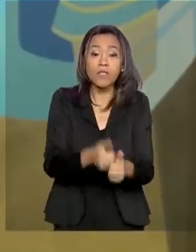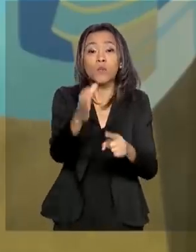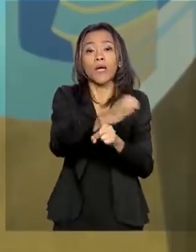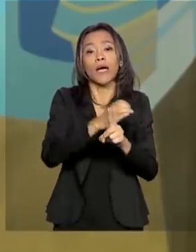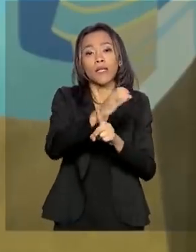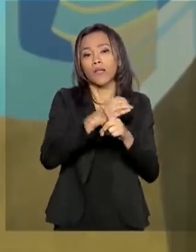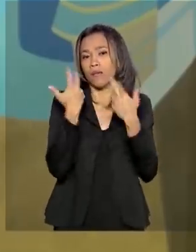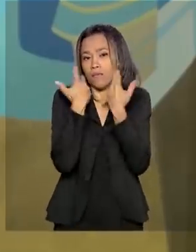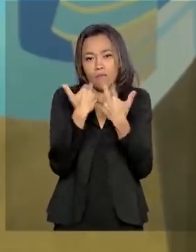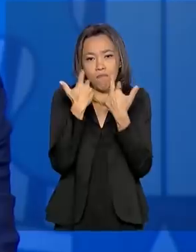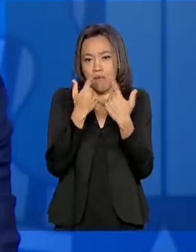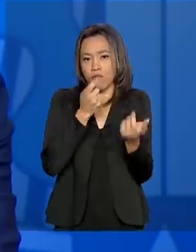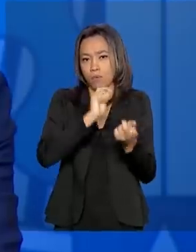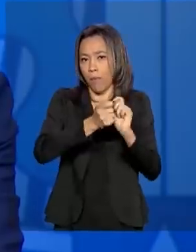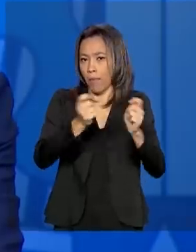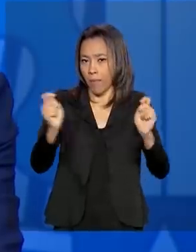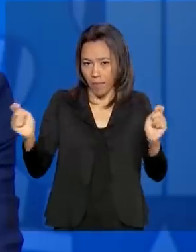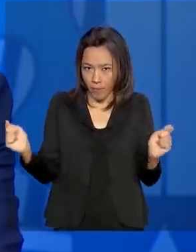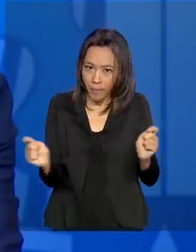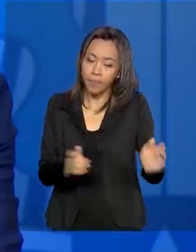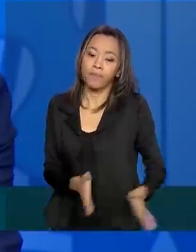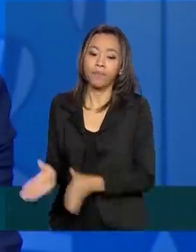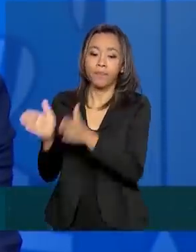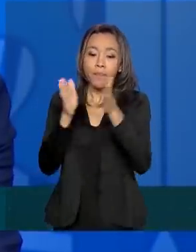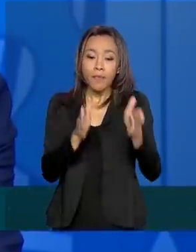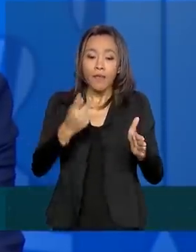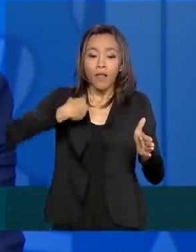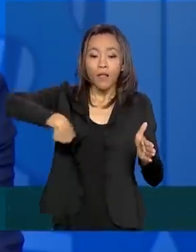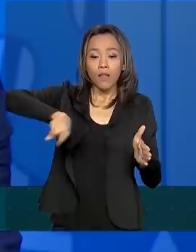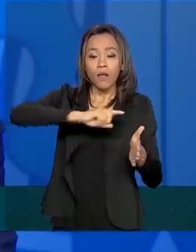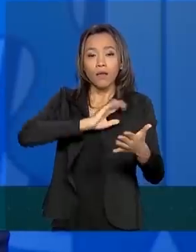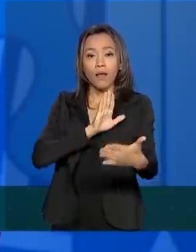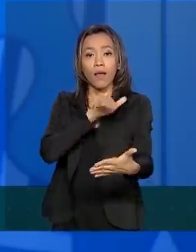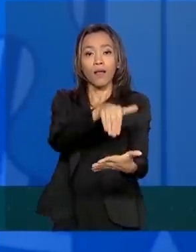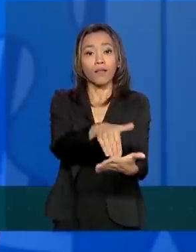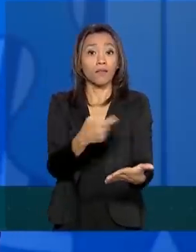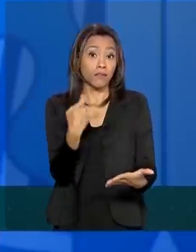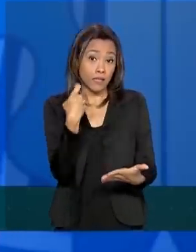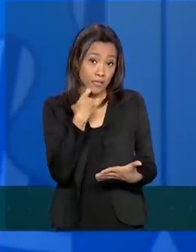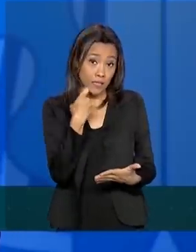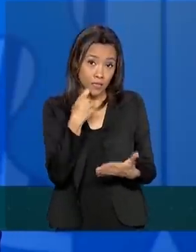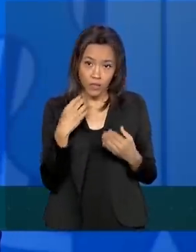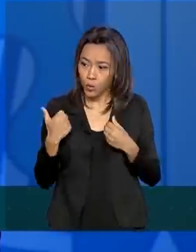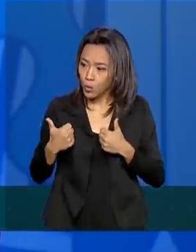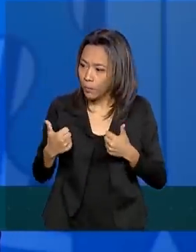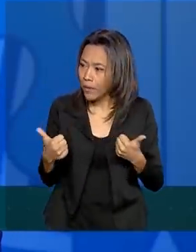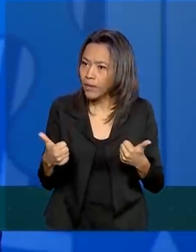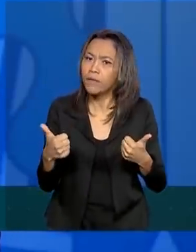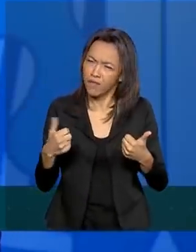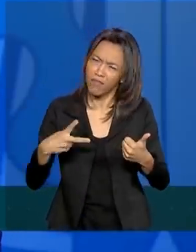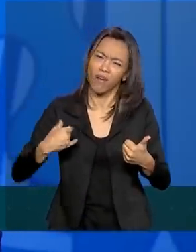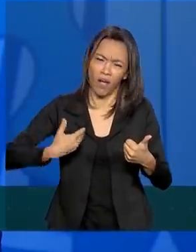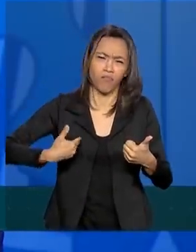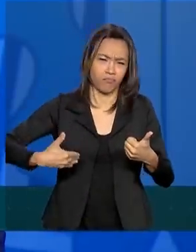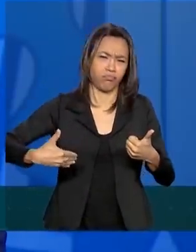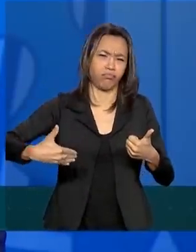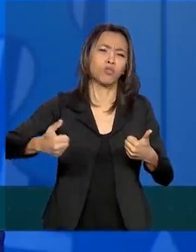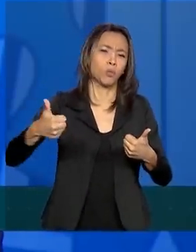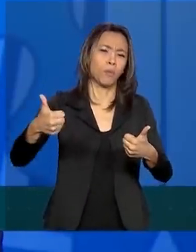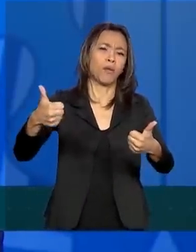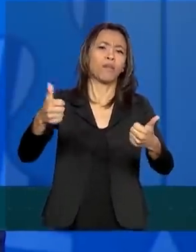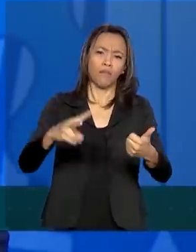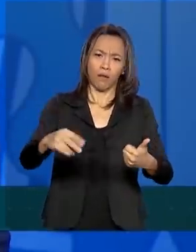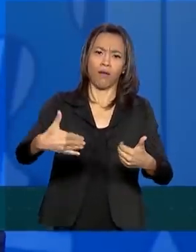regular de pagamento. Nós, até sexta-feira, se tudo corre bem e vai correr, nós teremos